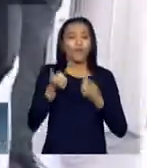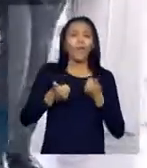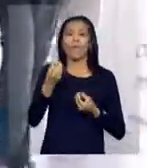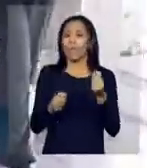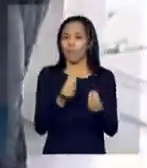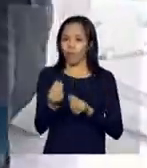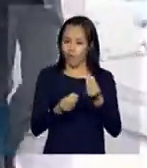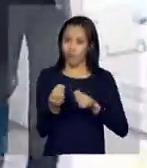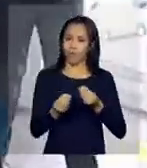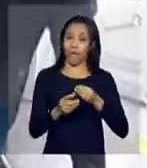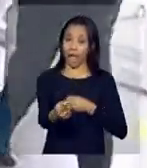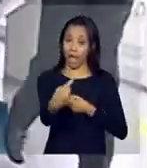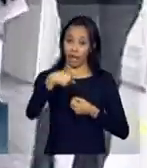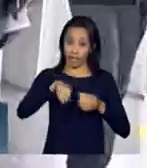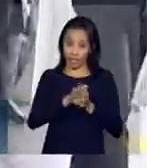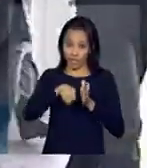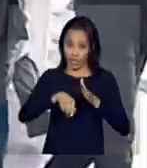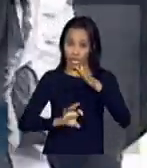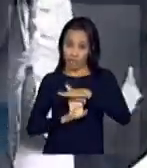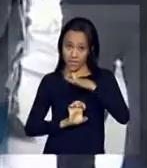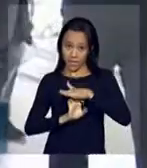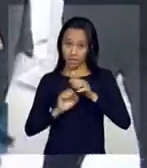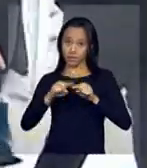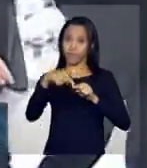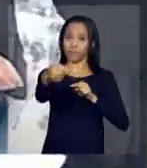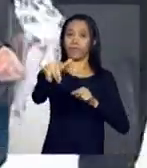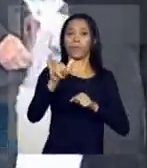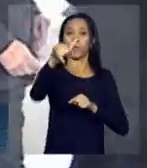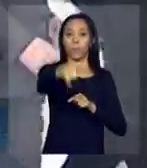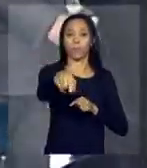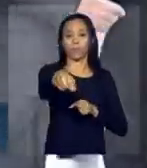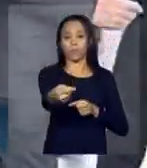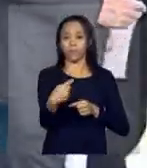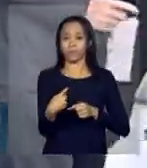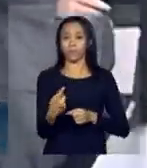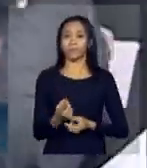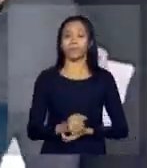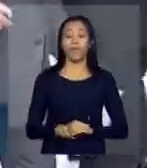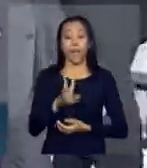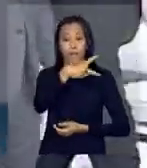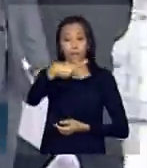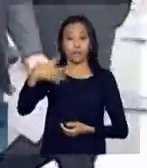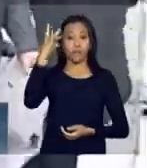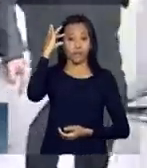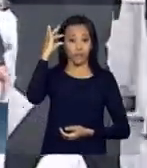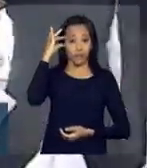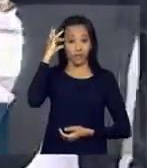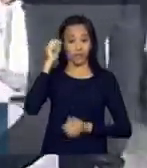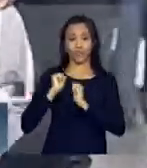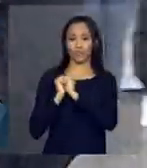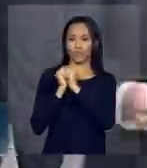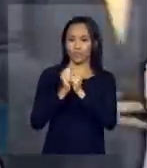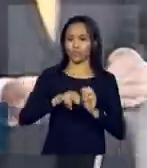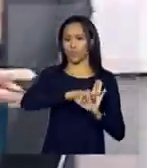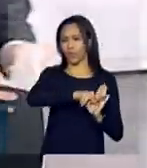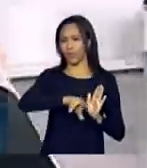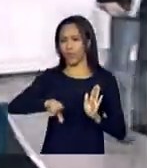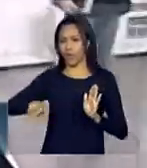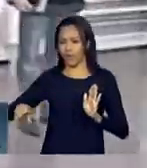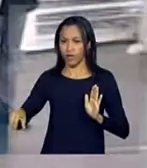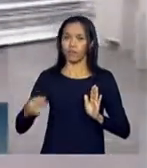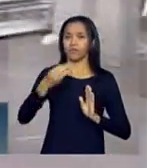da empresa de trens urbanos de Porto Alegre. A presidenta, que está acompanhada de várias